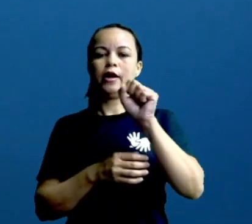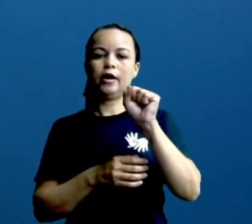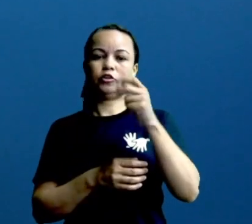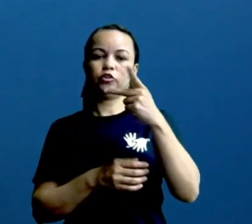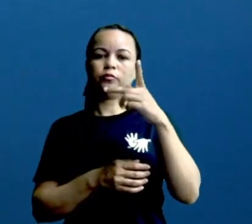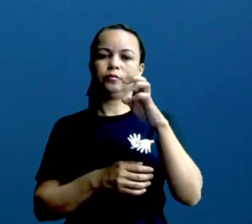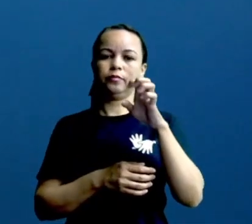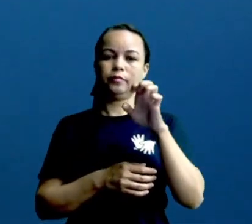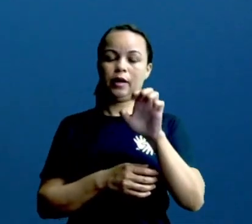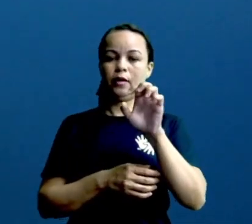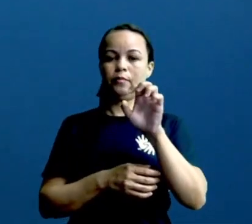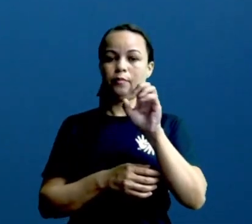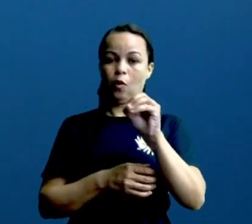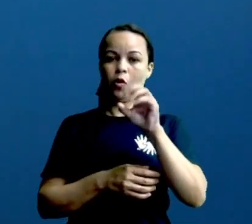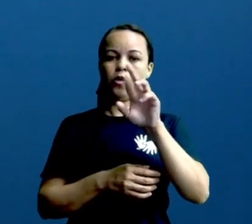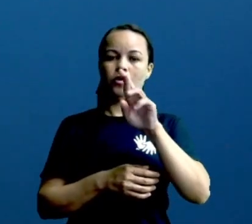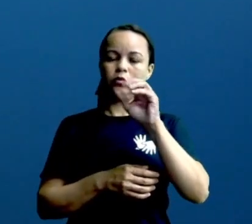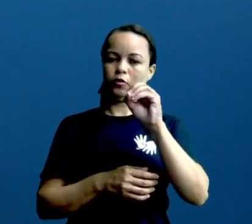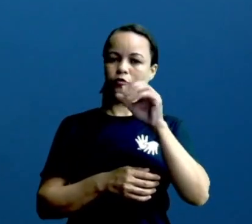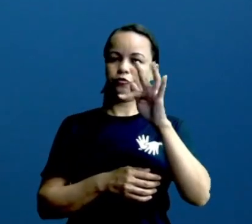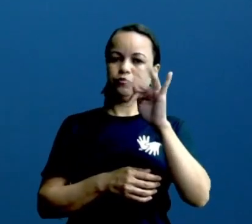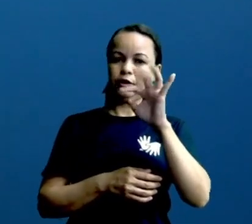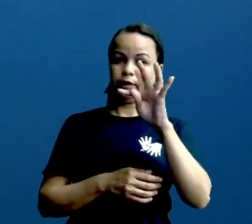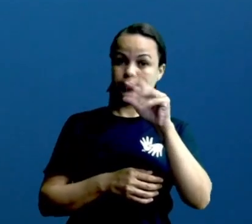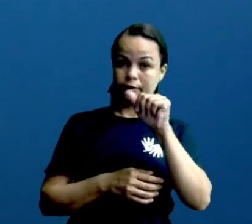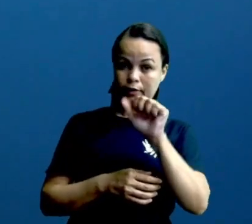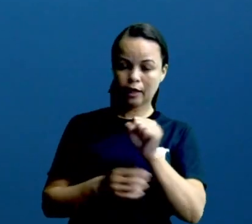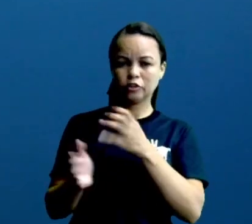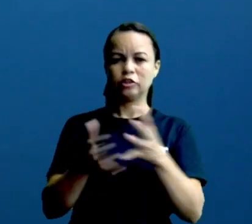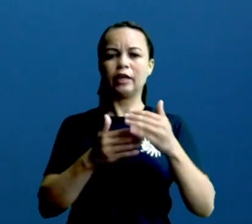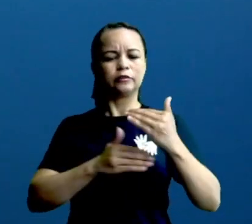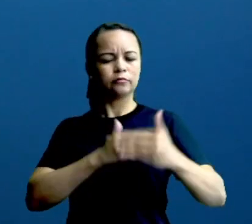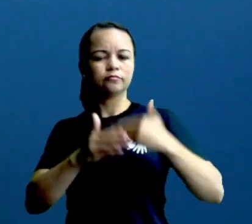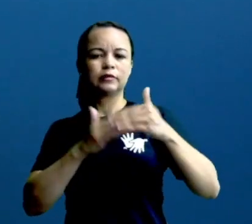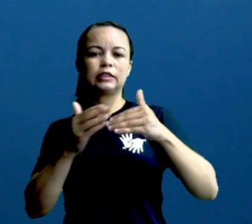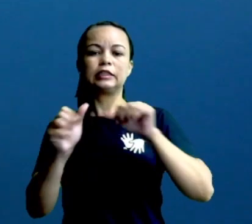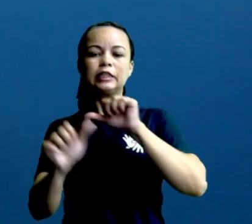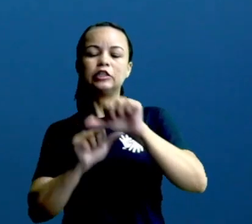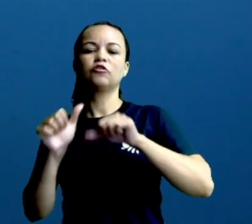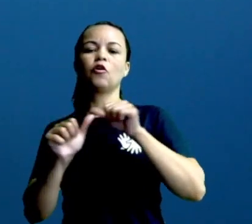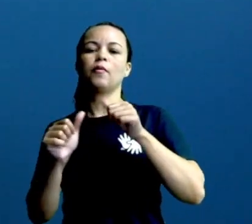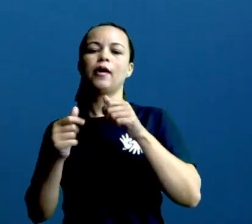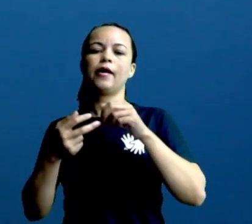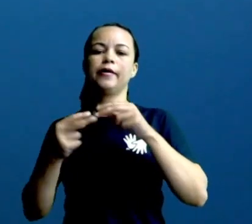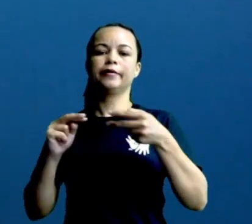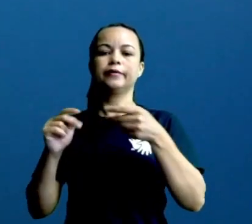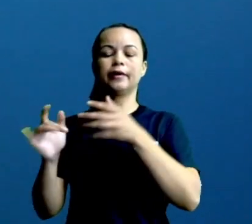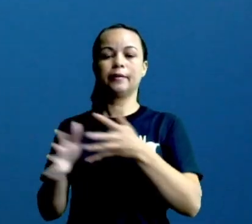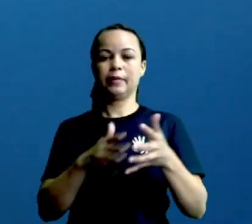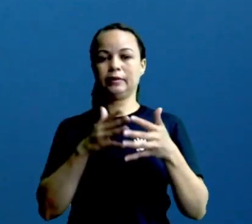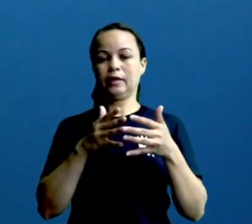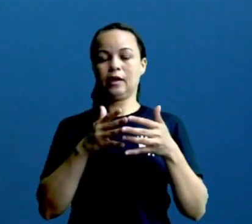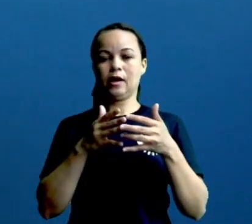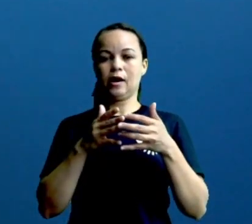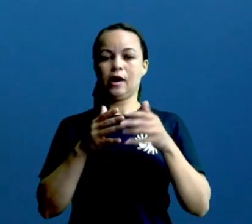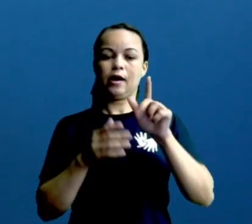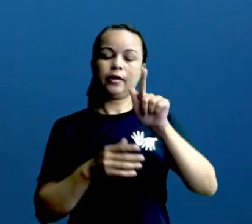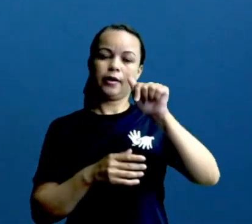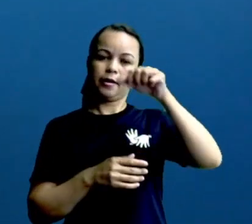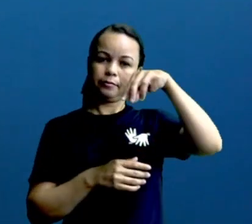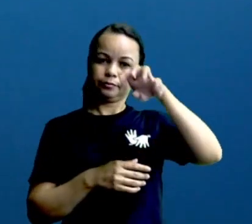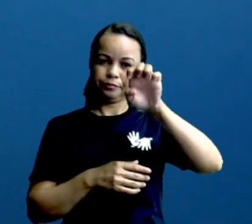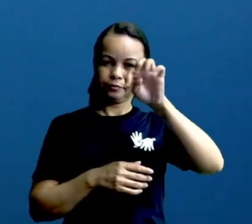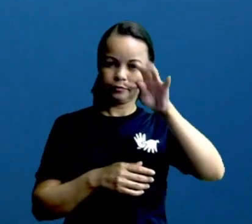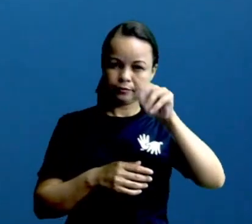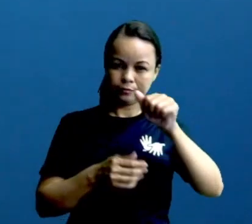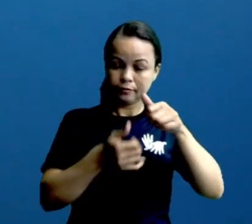fase espórica, que vai produzir esporos, que daí desses esporos vão se formar gametas, e aí vai. A fase gametofítica produz gametas,